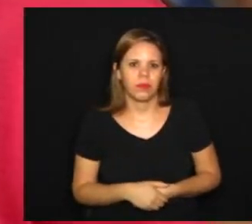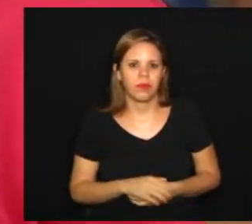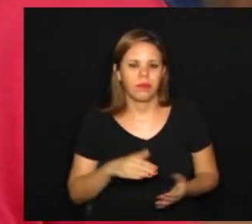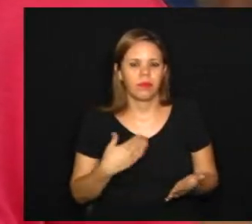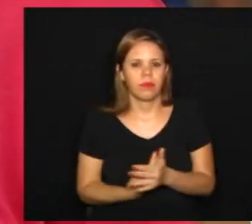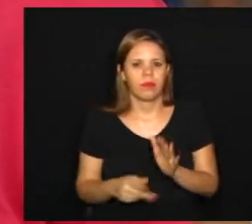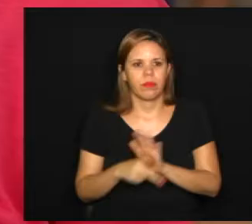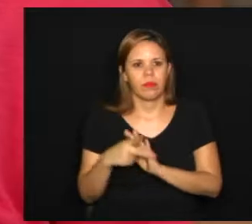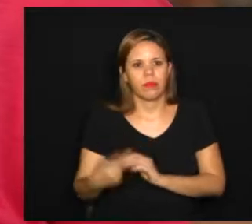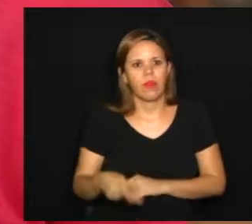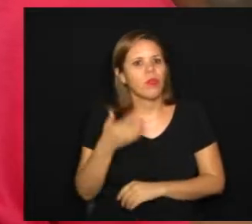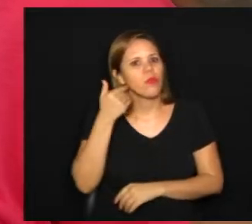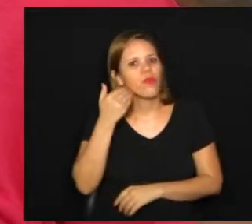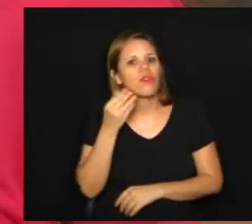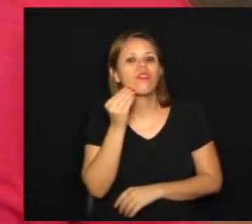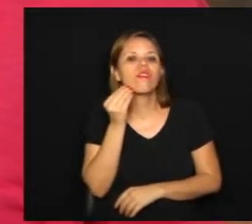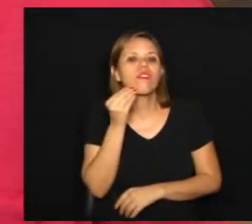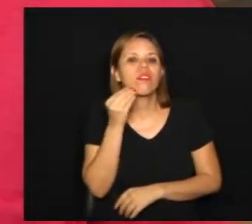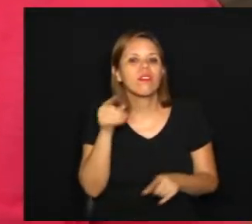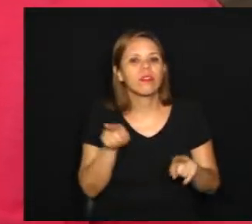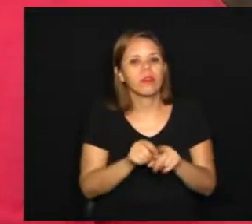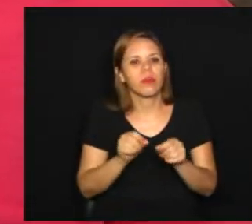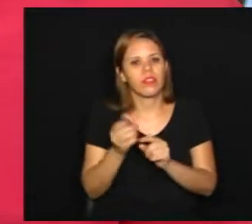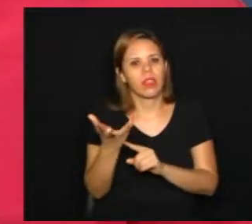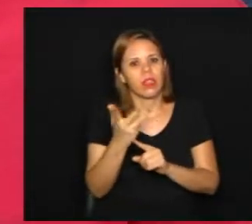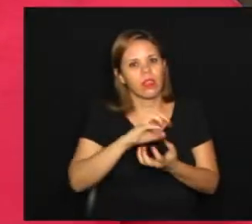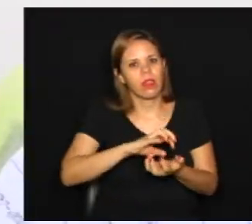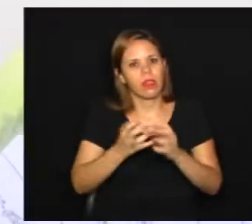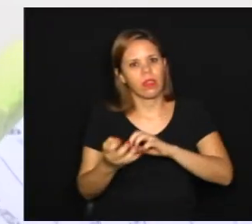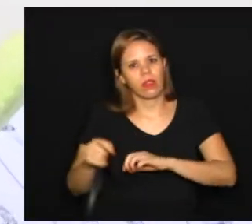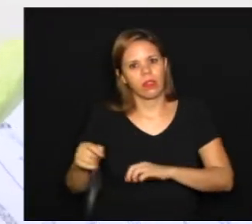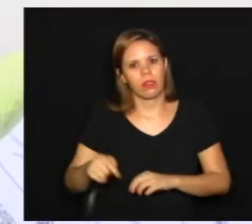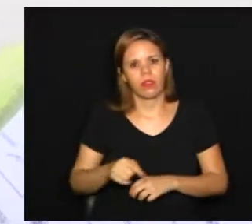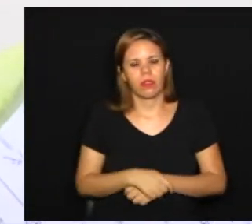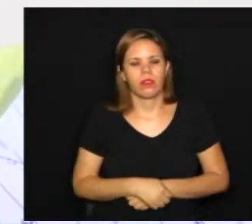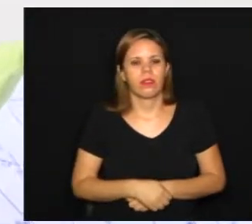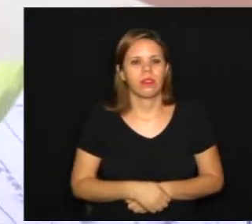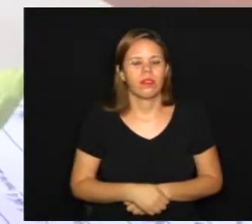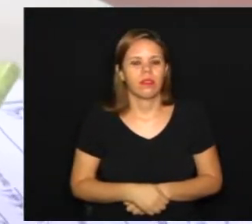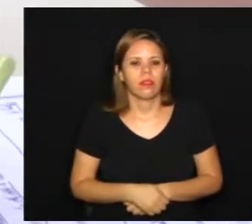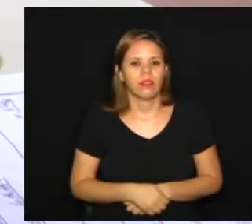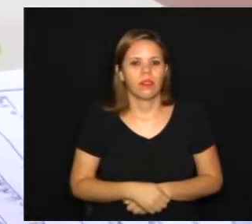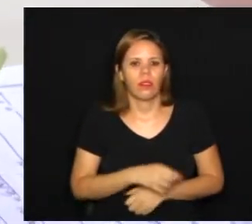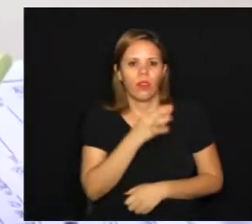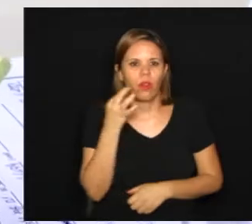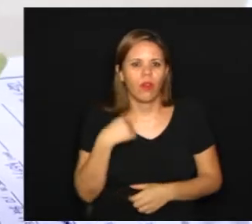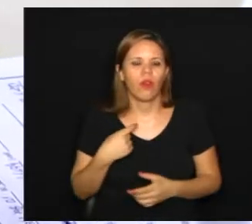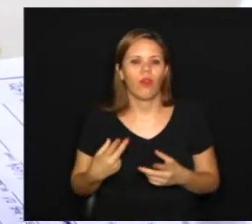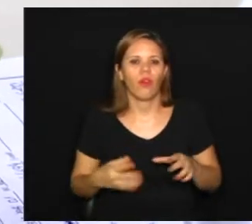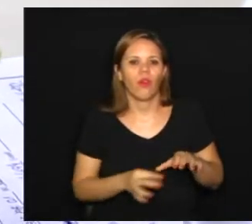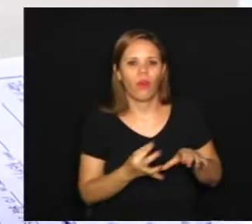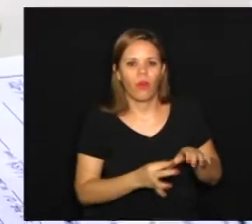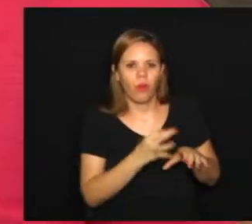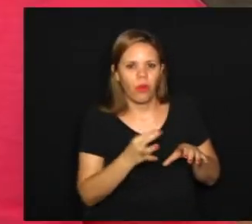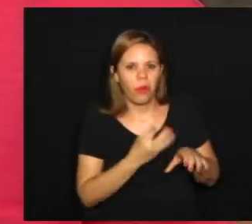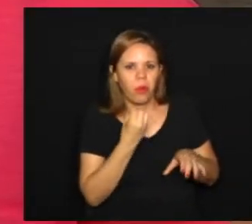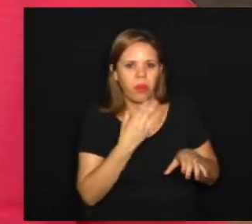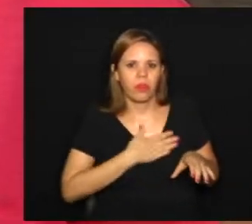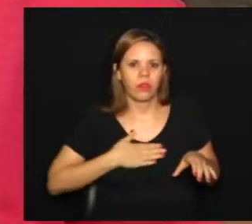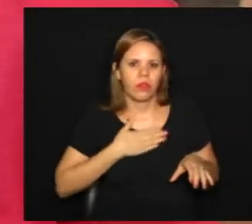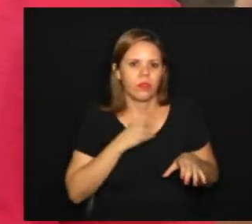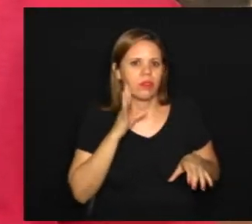ela aproveitou a oportunidade. Eu vou fazer artesanato aqui, né? Vai ser feltro, né? Costura em feltro, é bom. A gente